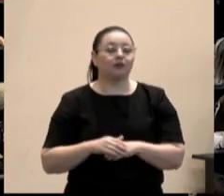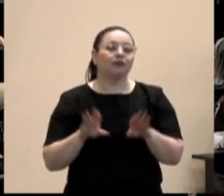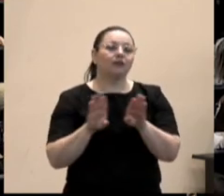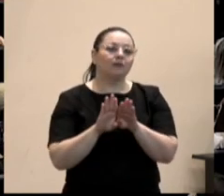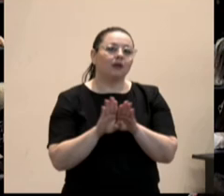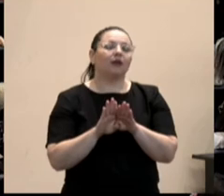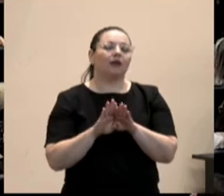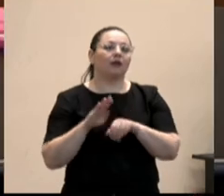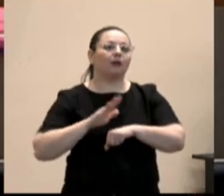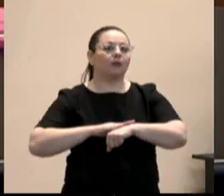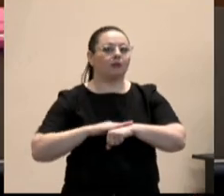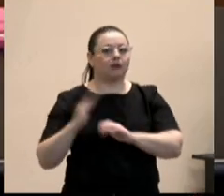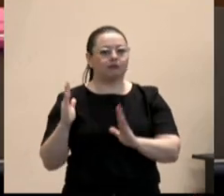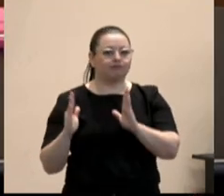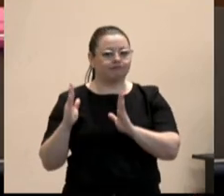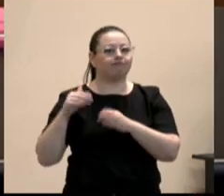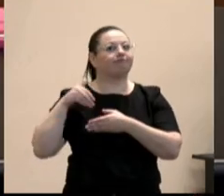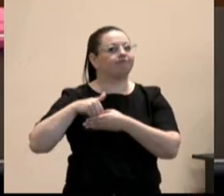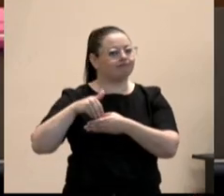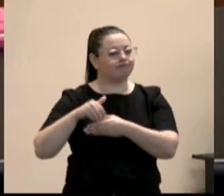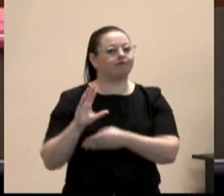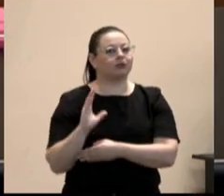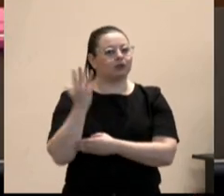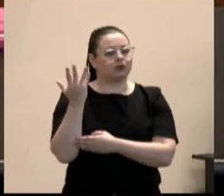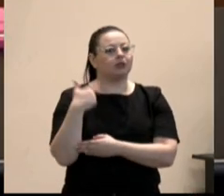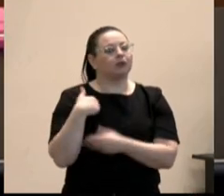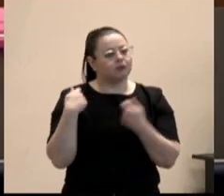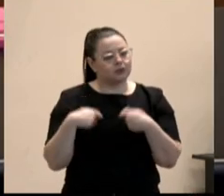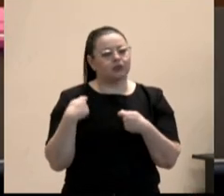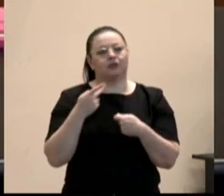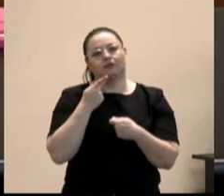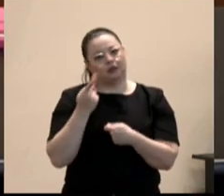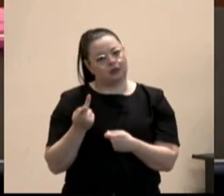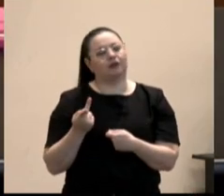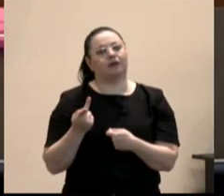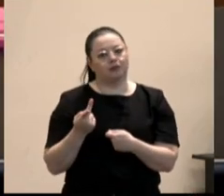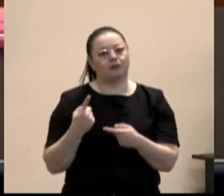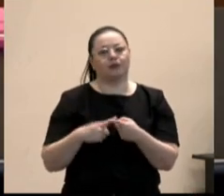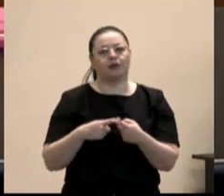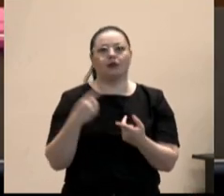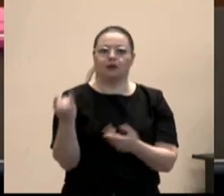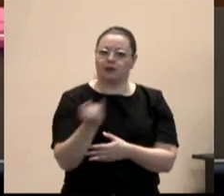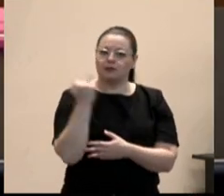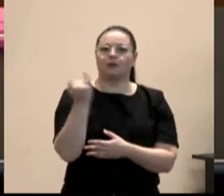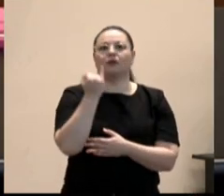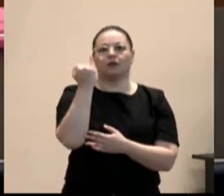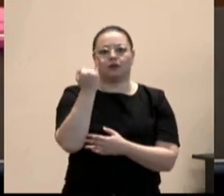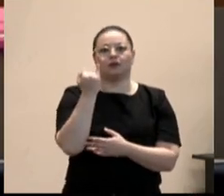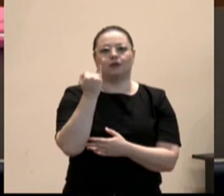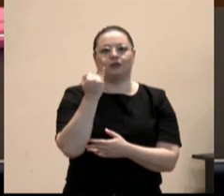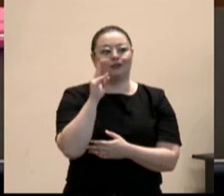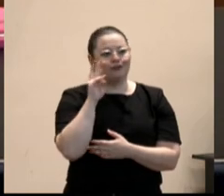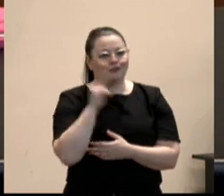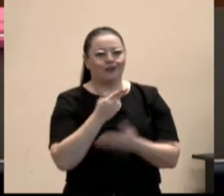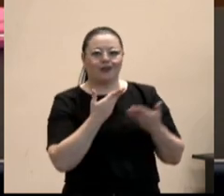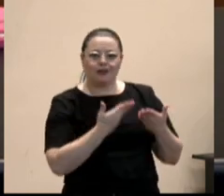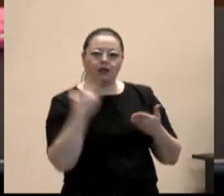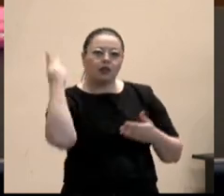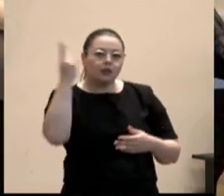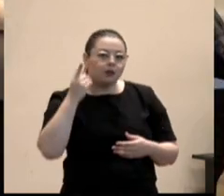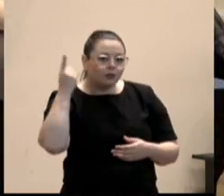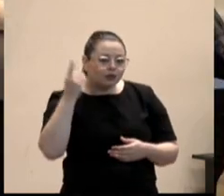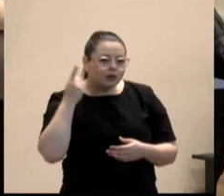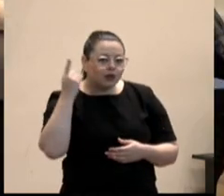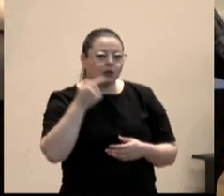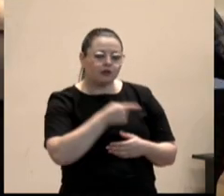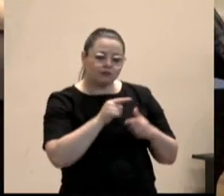vivemos, eu não posso deixar, não posso me furtar de dizer, da importância, vendo a sua atuação, deputada, da